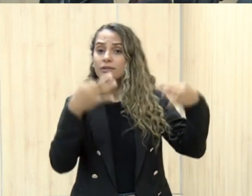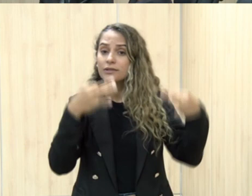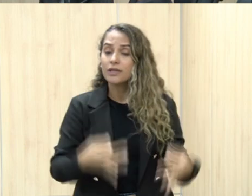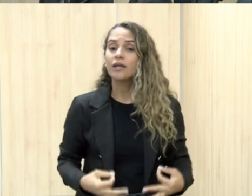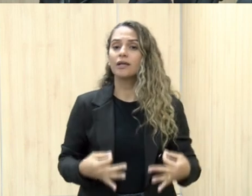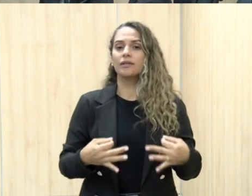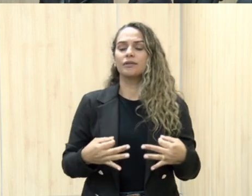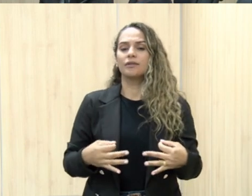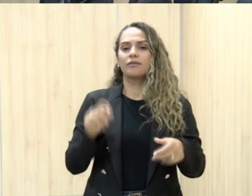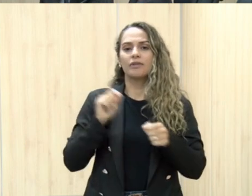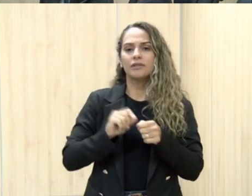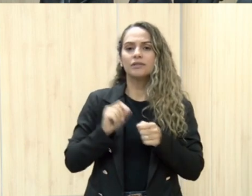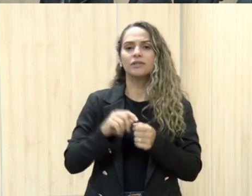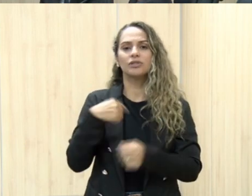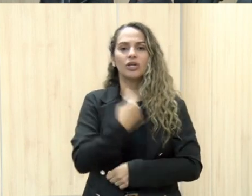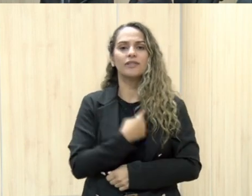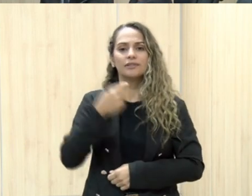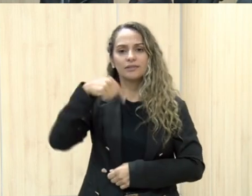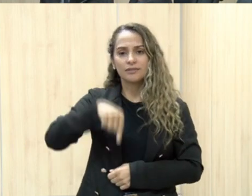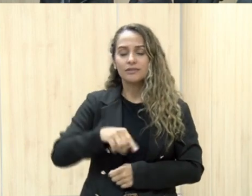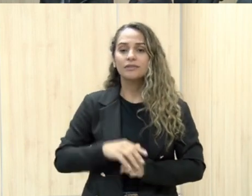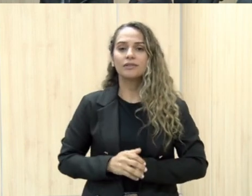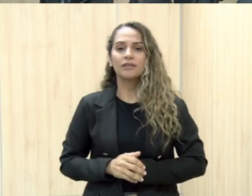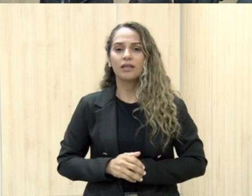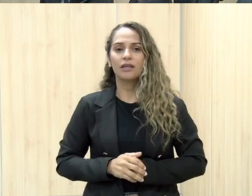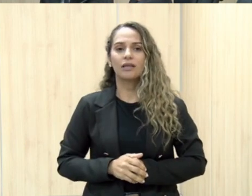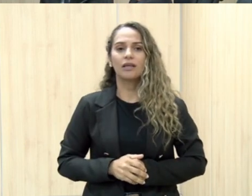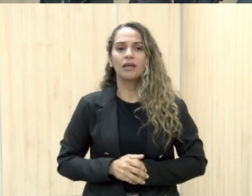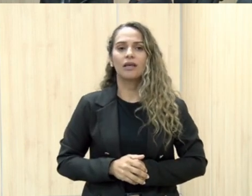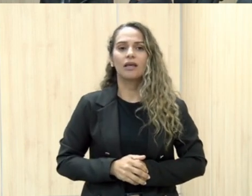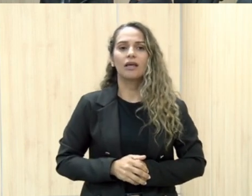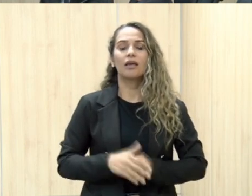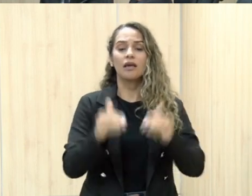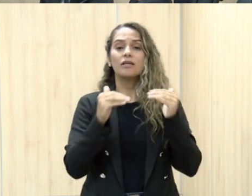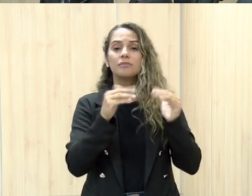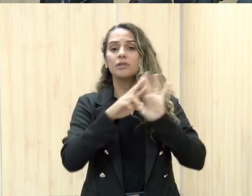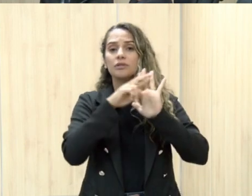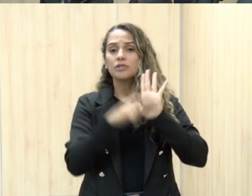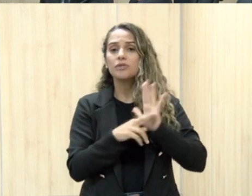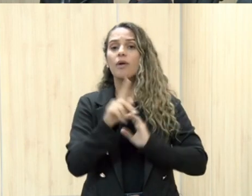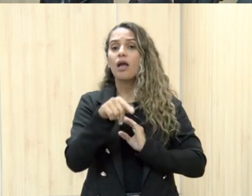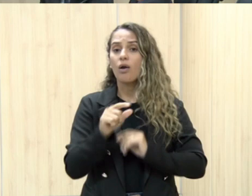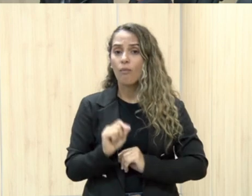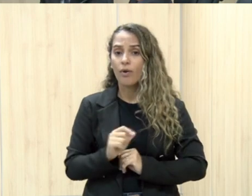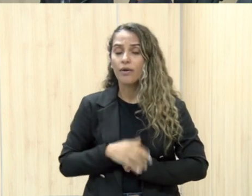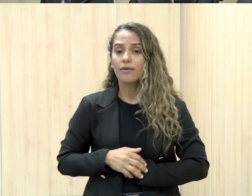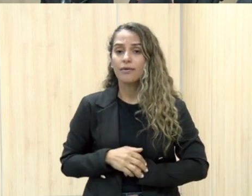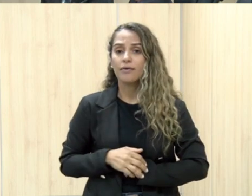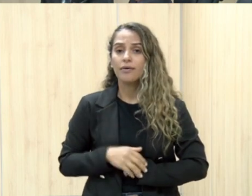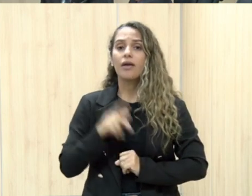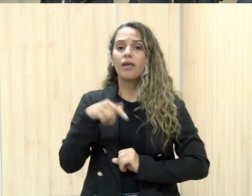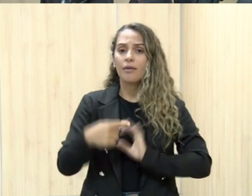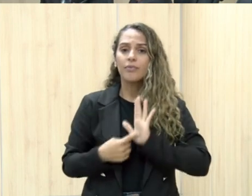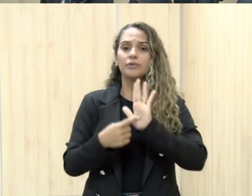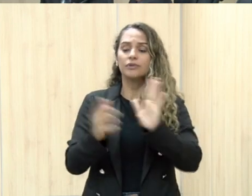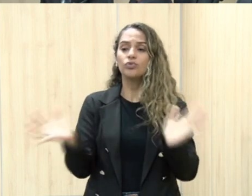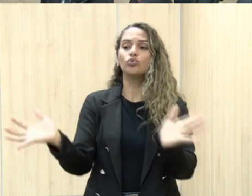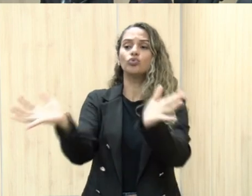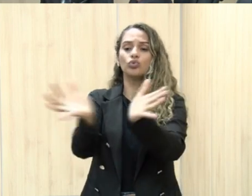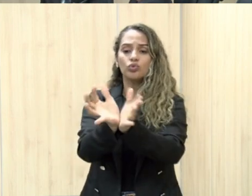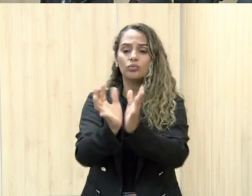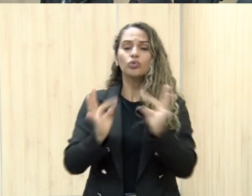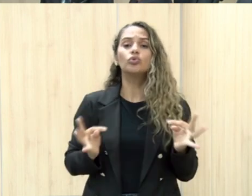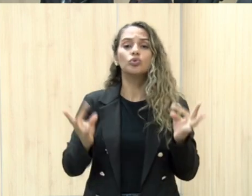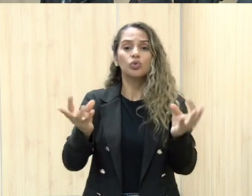que é correta que a gente está fazendo nem judicial mais regimental que nós estamos fazendo é fazer a indicação coletiva